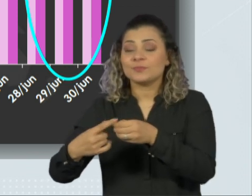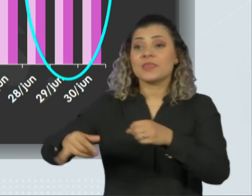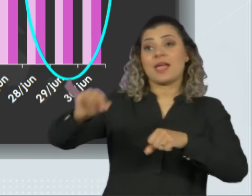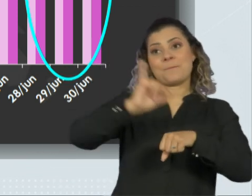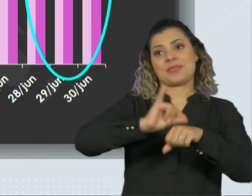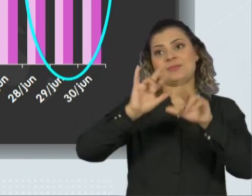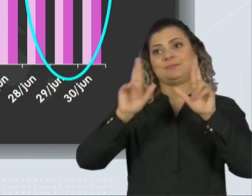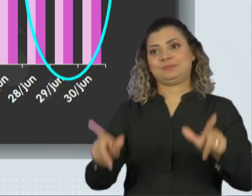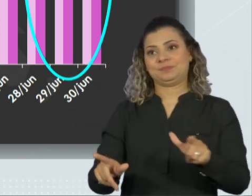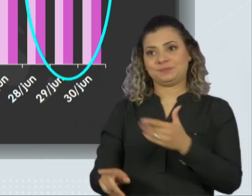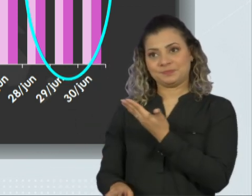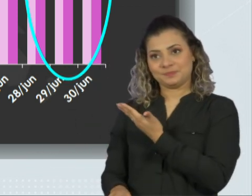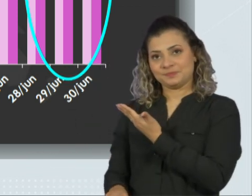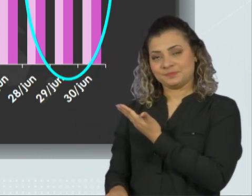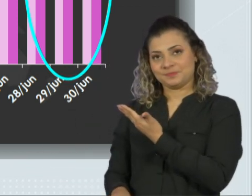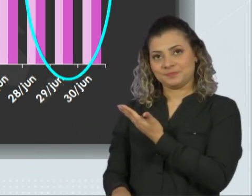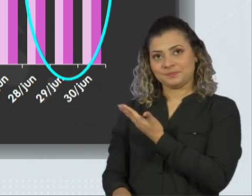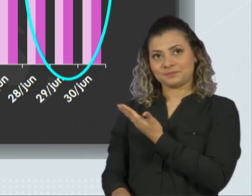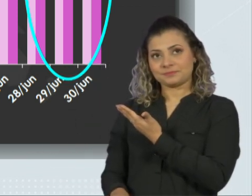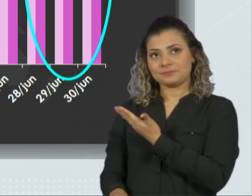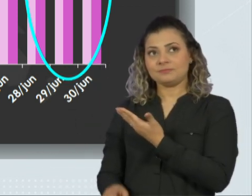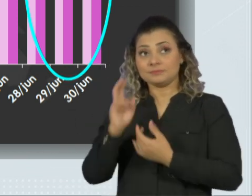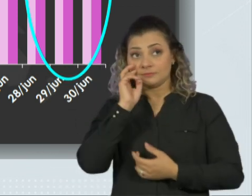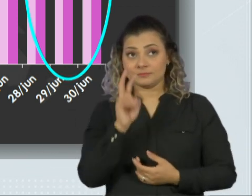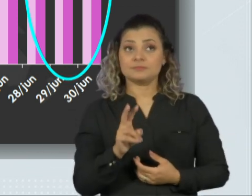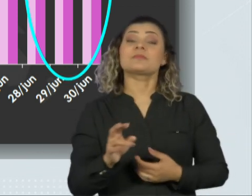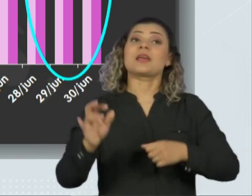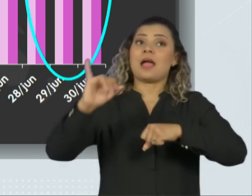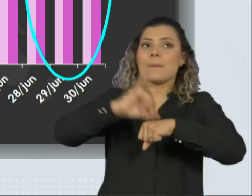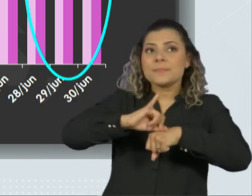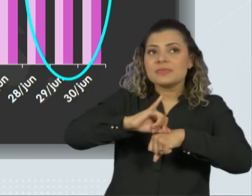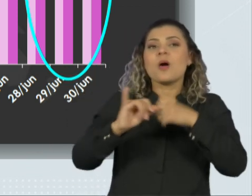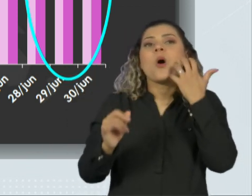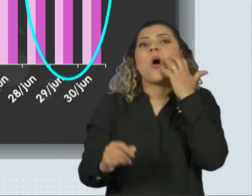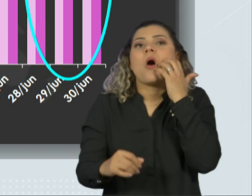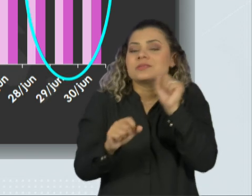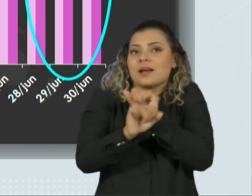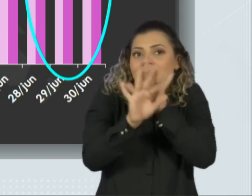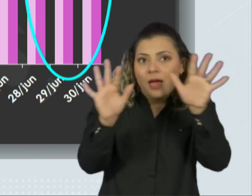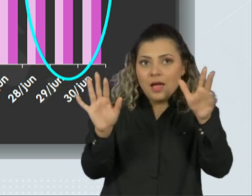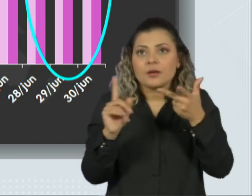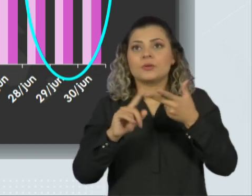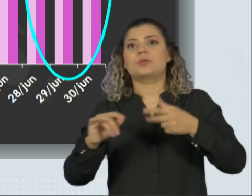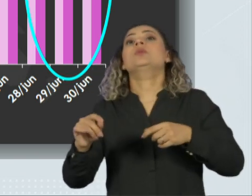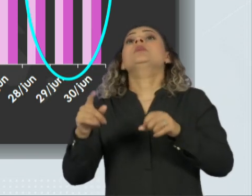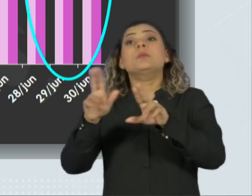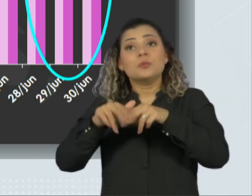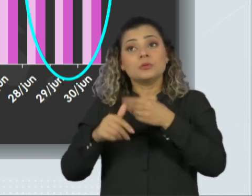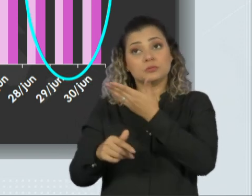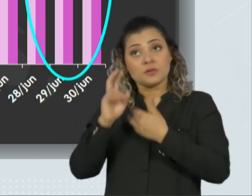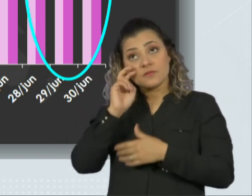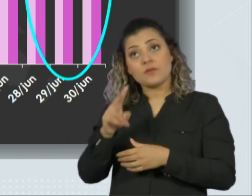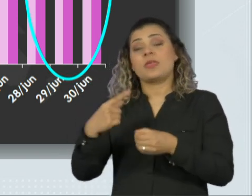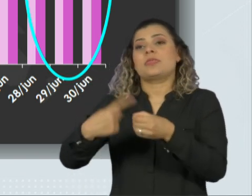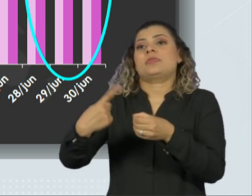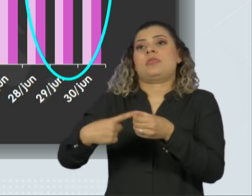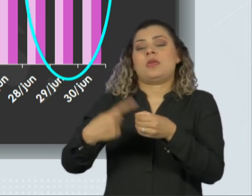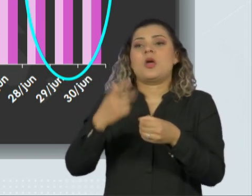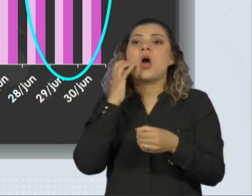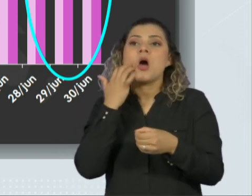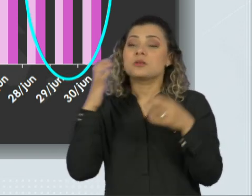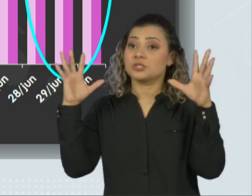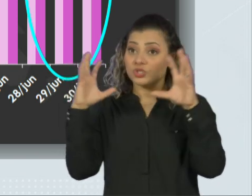capital em relação à média móvel dos últimos 7 dias. Tínhamos uma pequena diferença. Agora, no final do mês de junho, esse delta